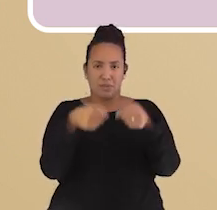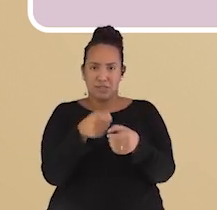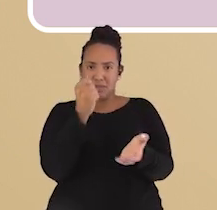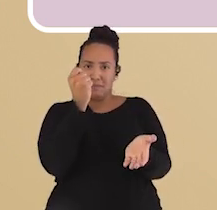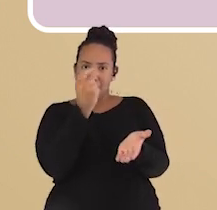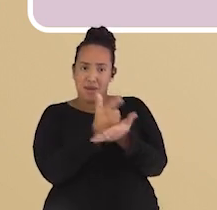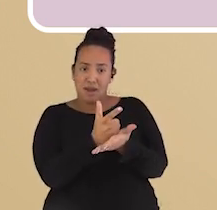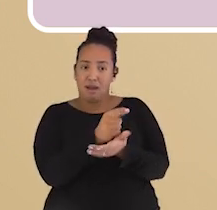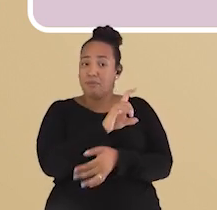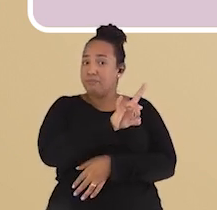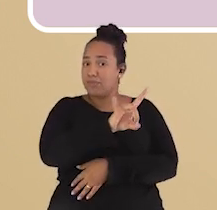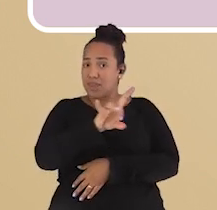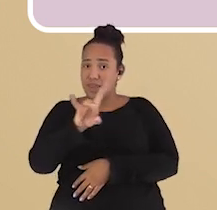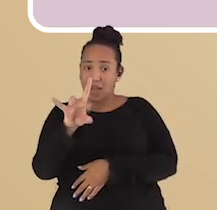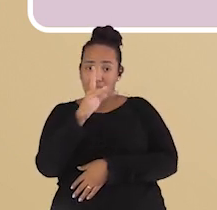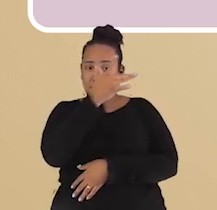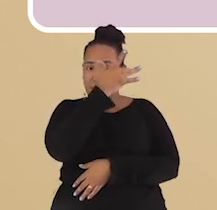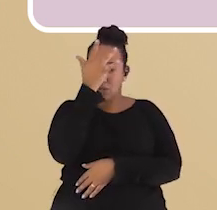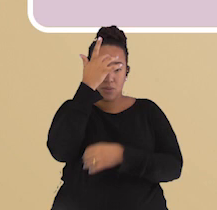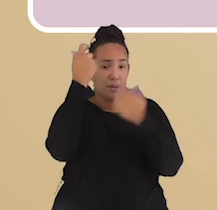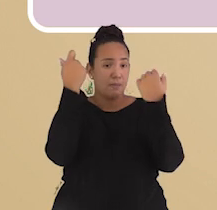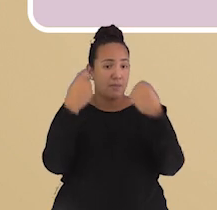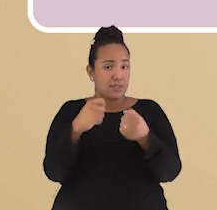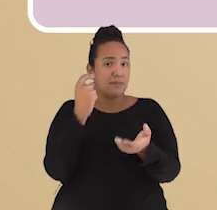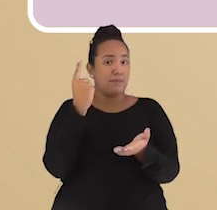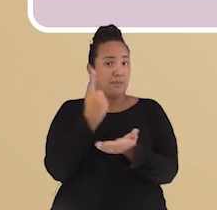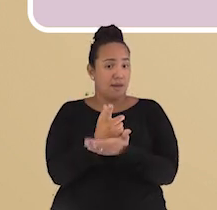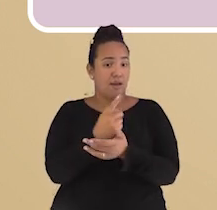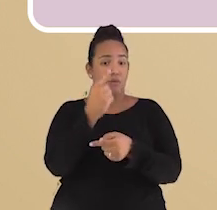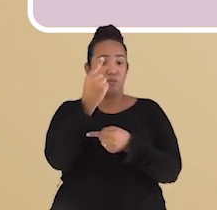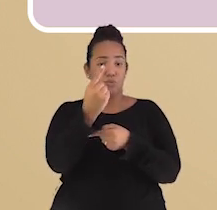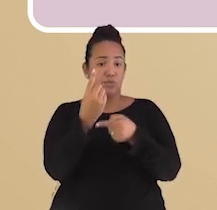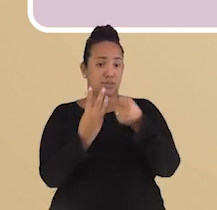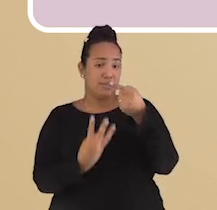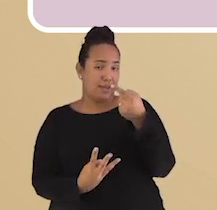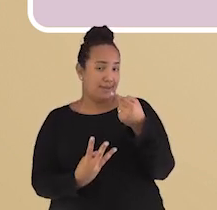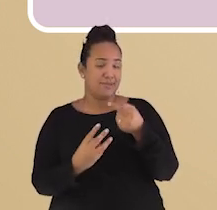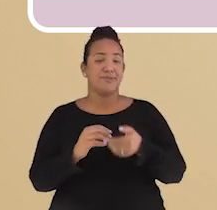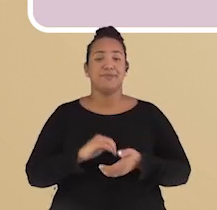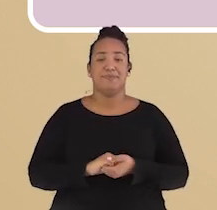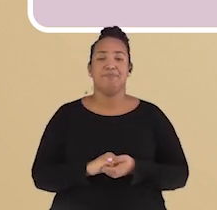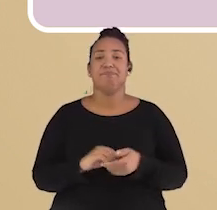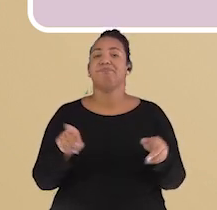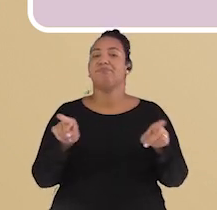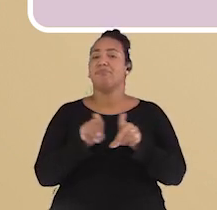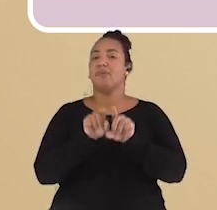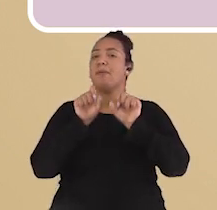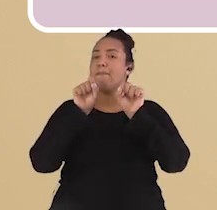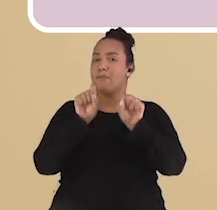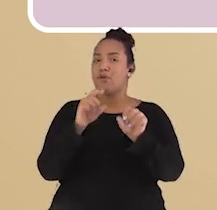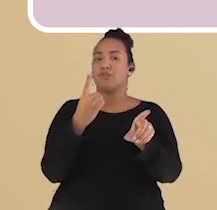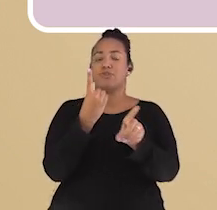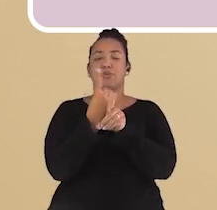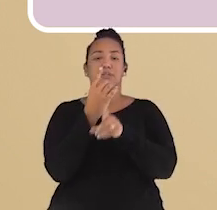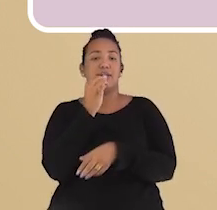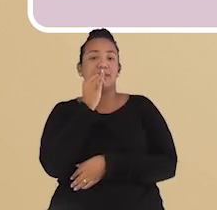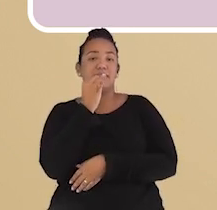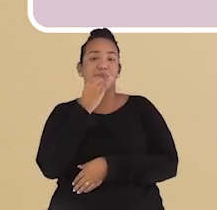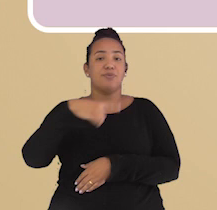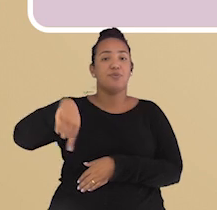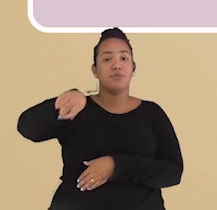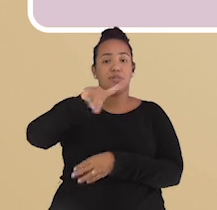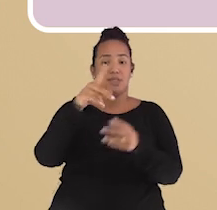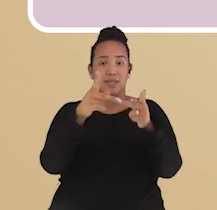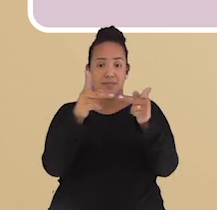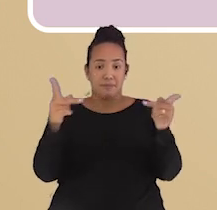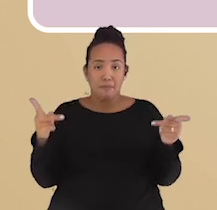que cada um deve pagar 1/3 da conta. Também é possível encontrar quando você sai para comer pizza com os